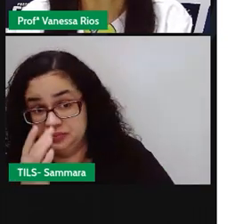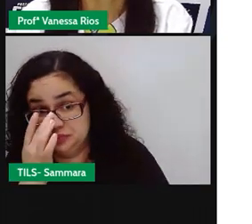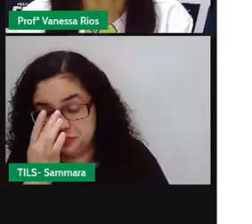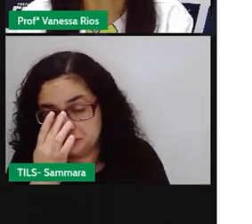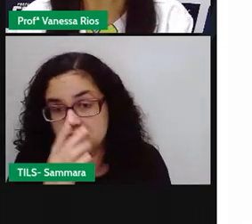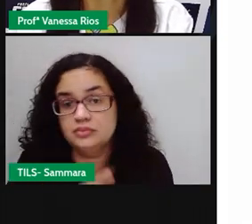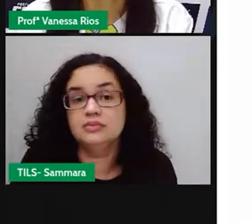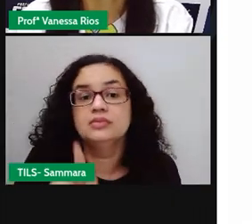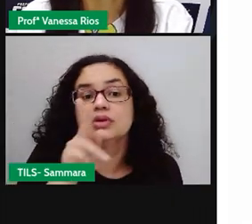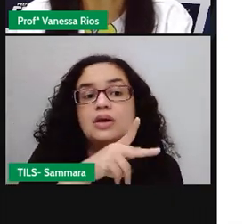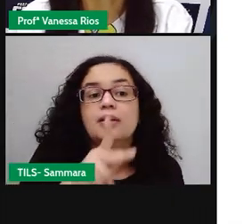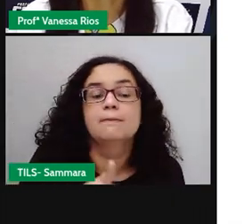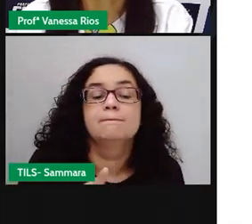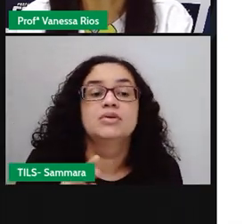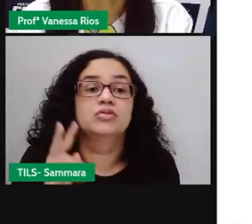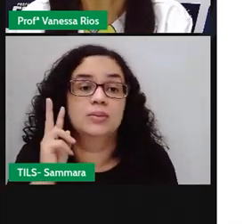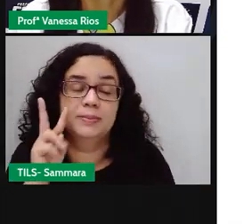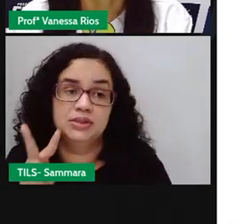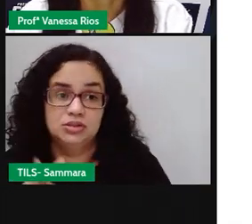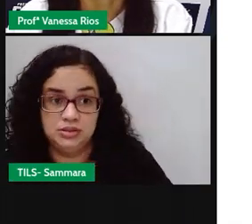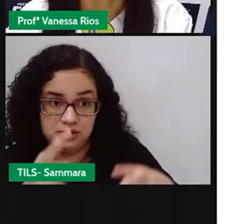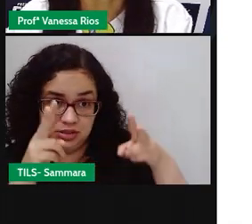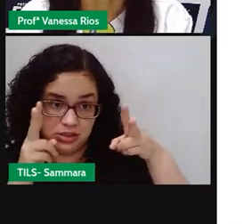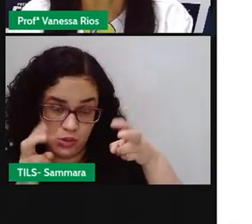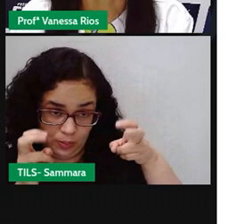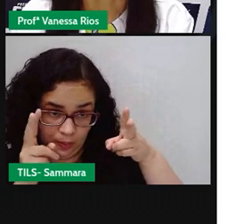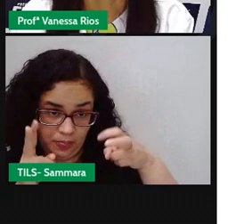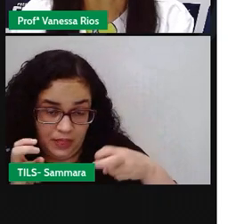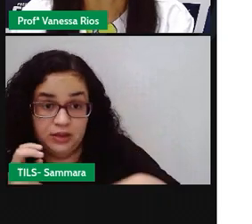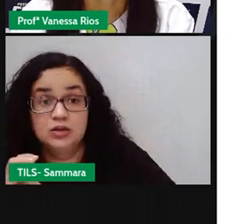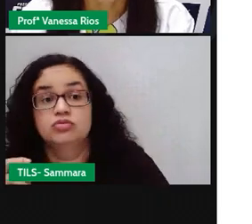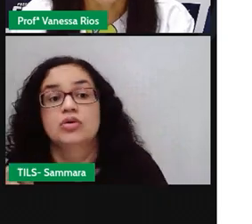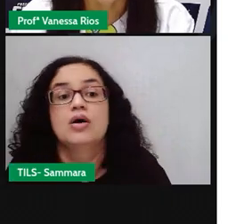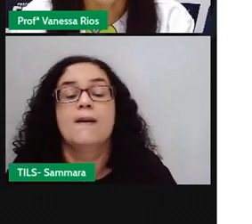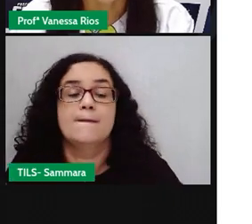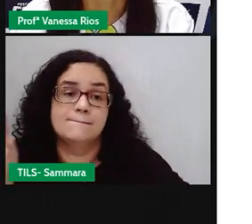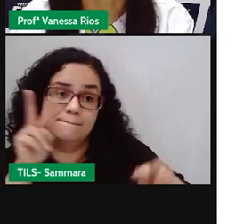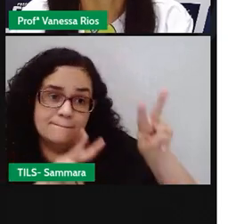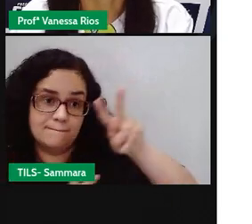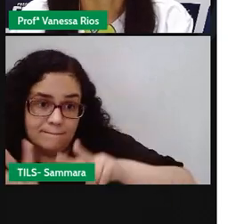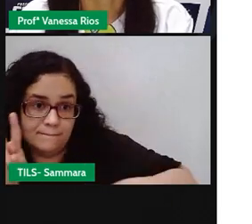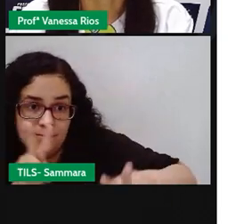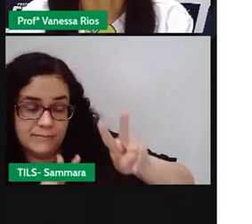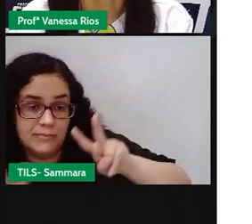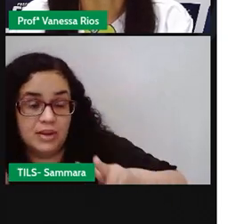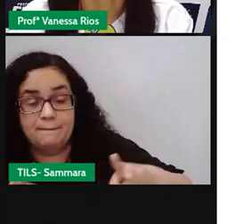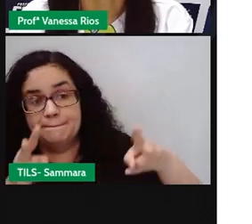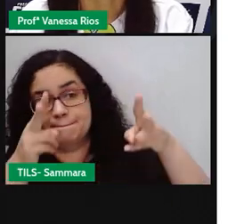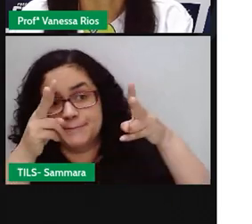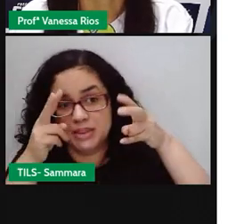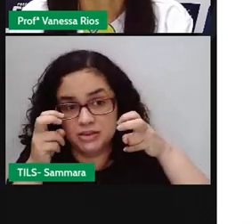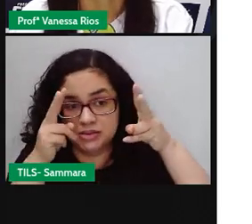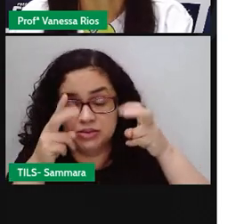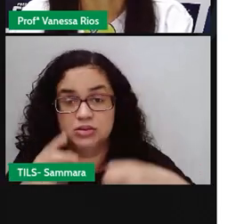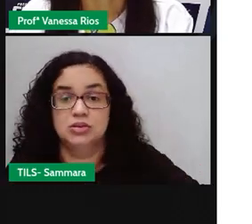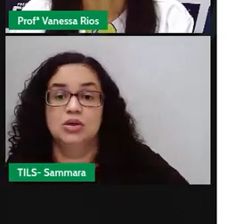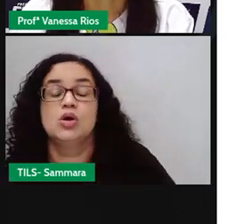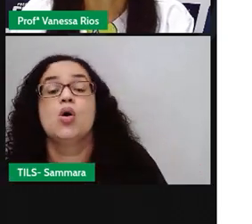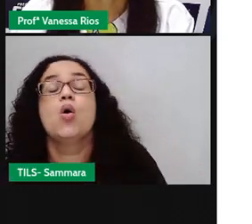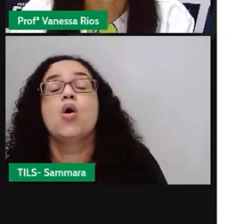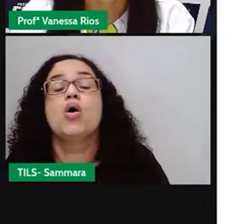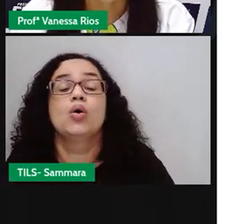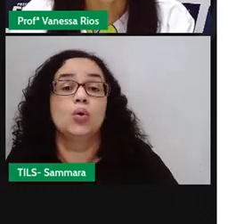o que a Pro quer que vocês se atentem aí, além de observar o objeto, é perceber